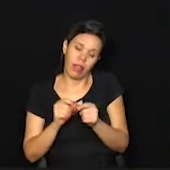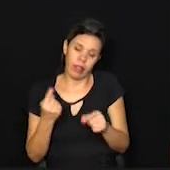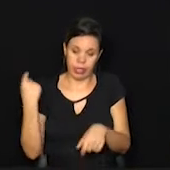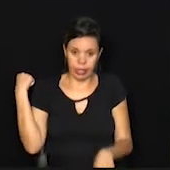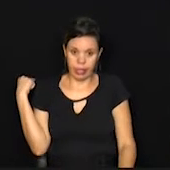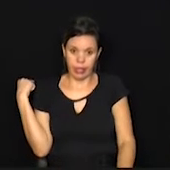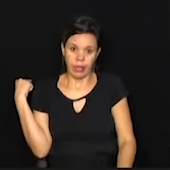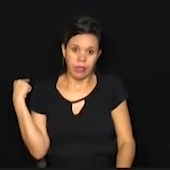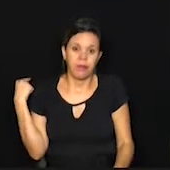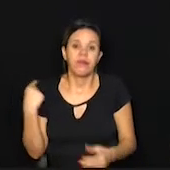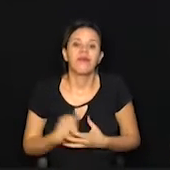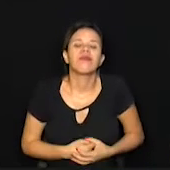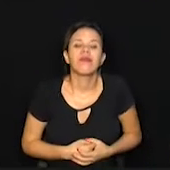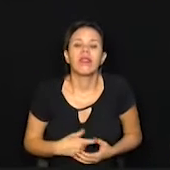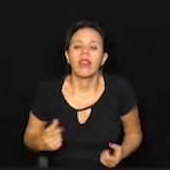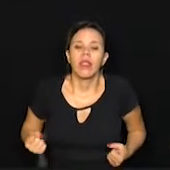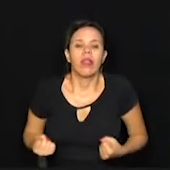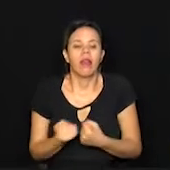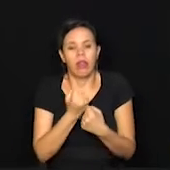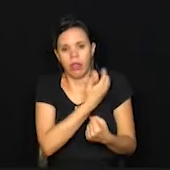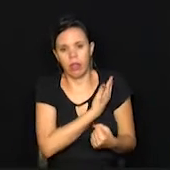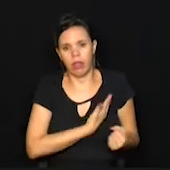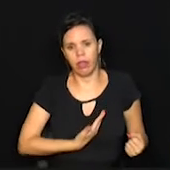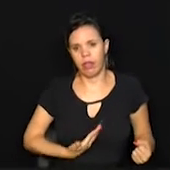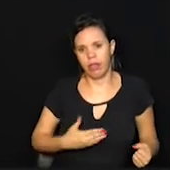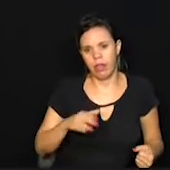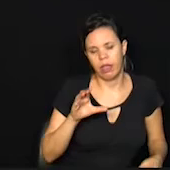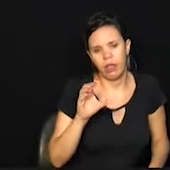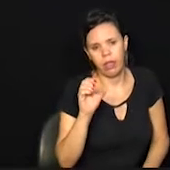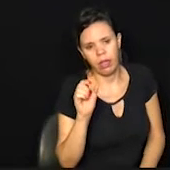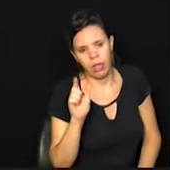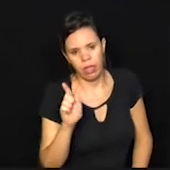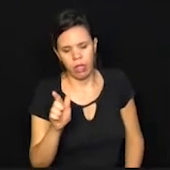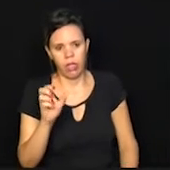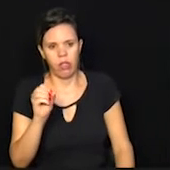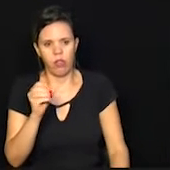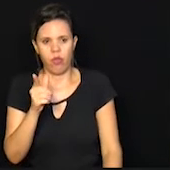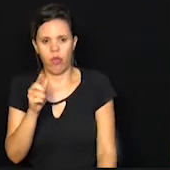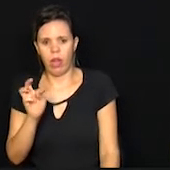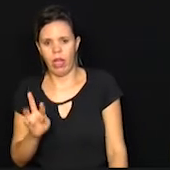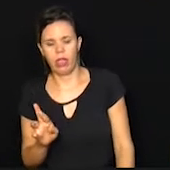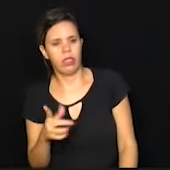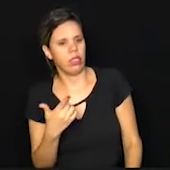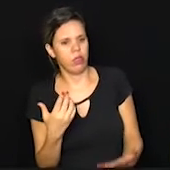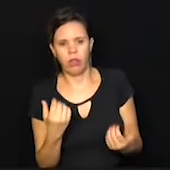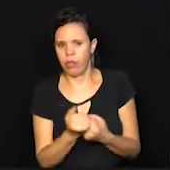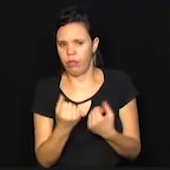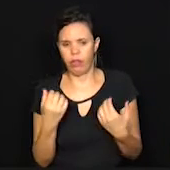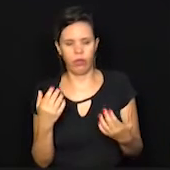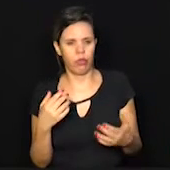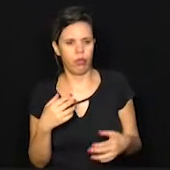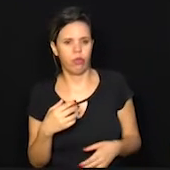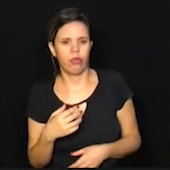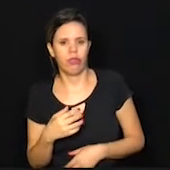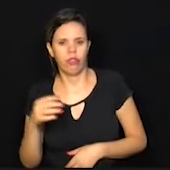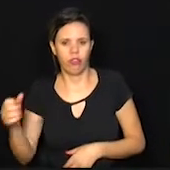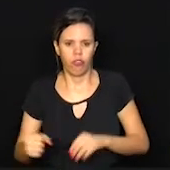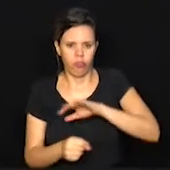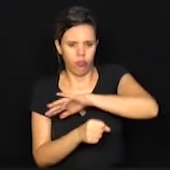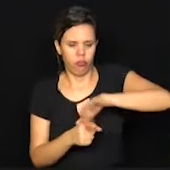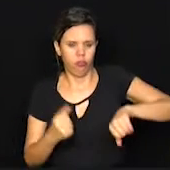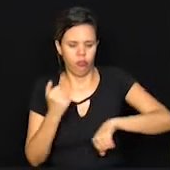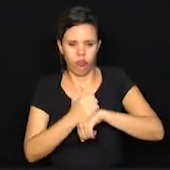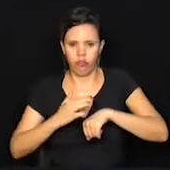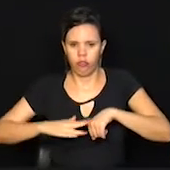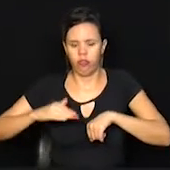na época apoiavam o governo Goulart e não era a favor do golpe essa ideia de que o golpe tinha o apoio